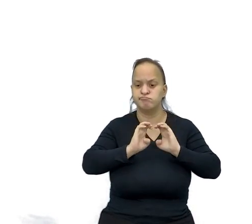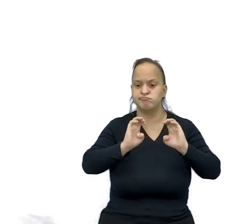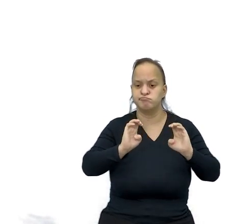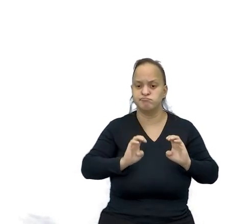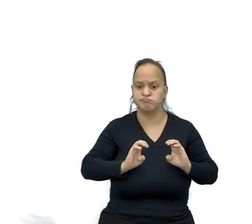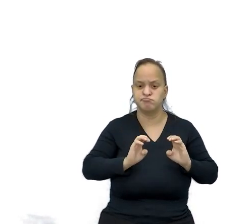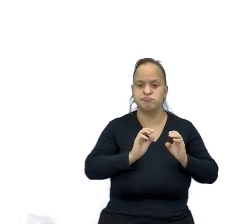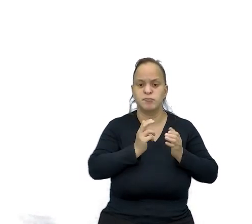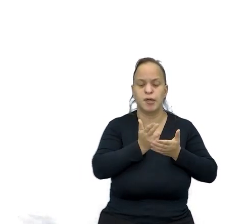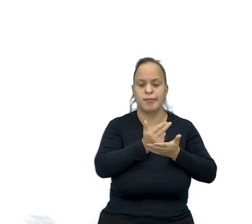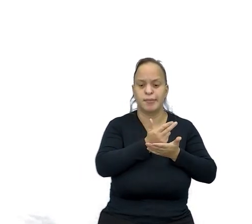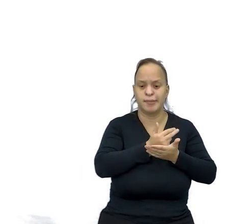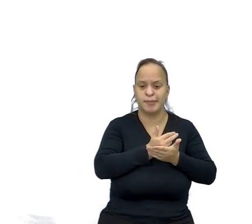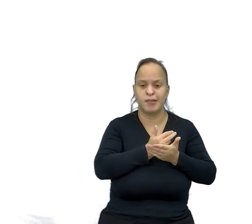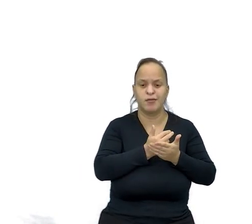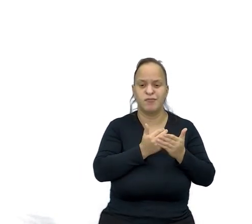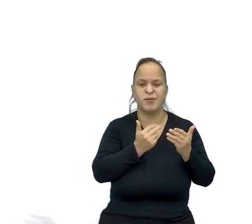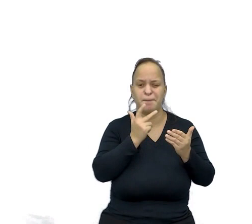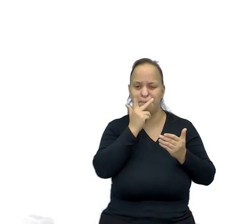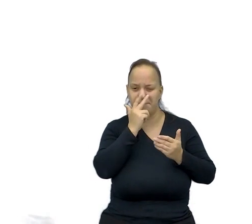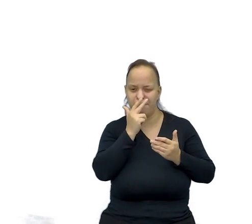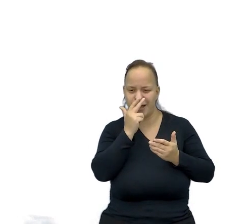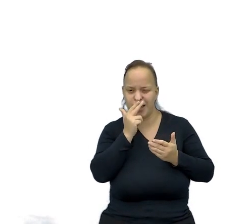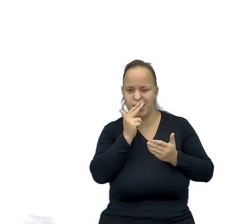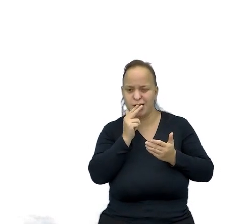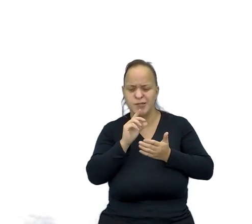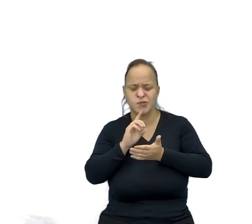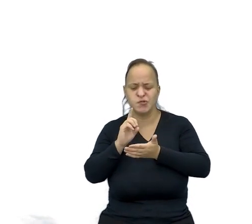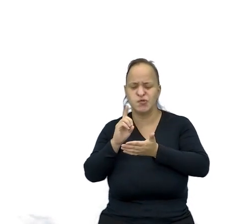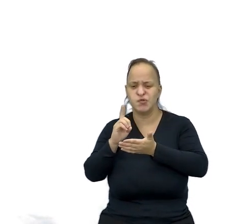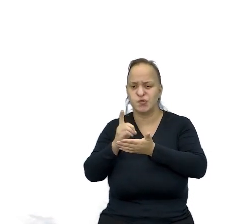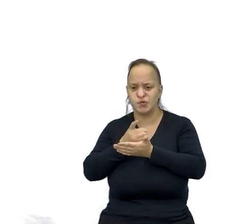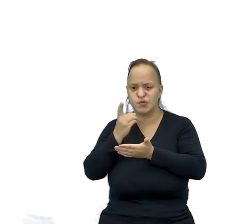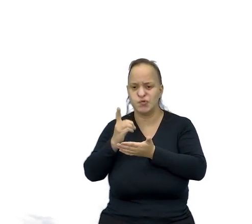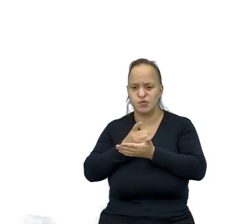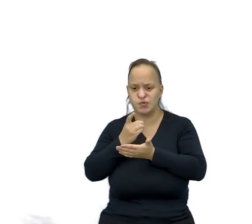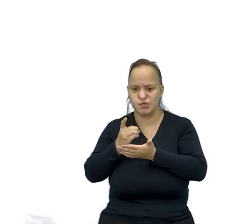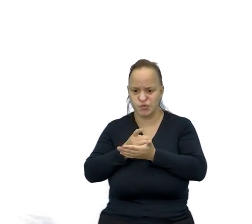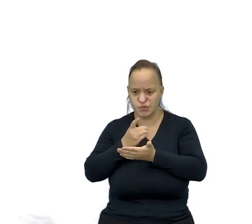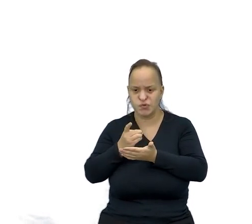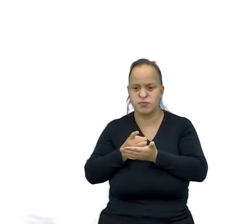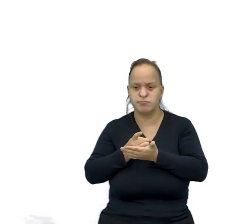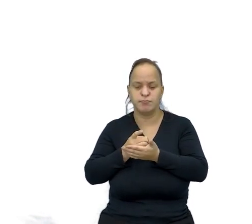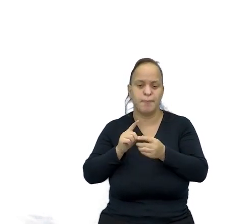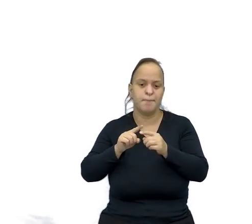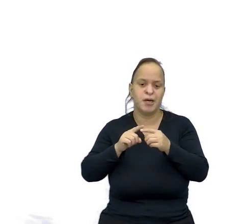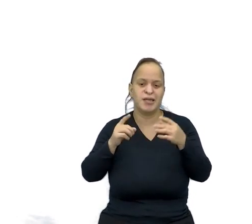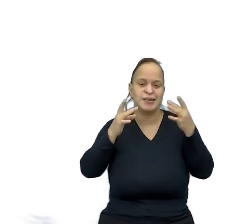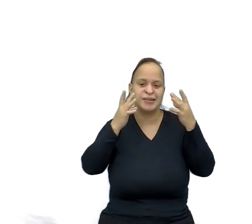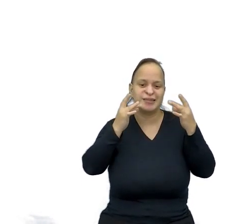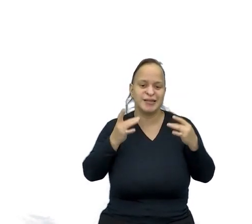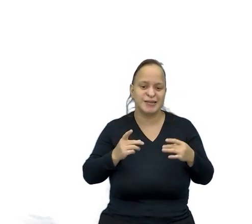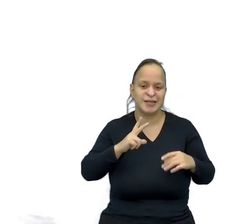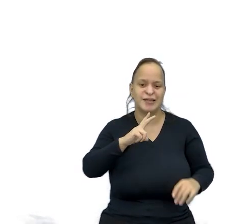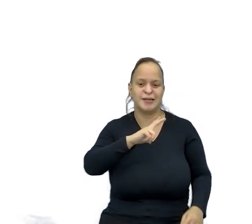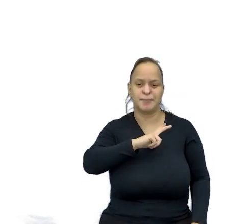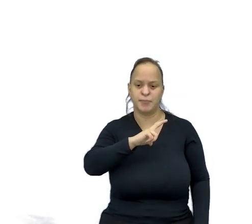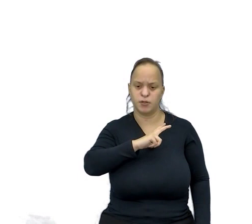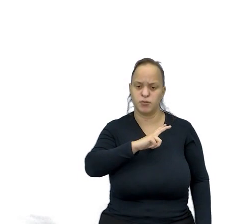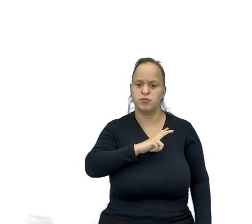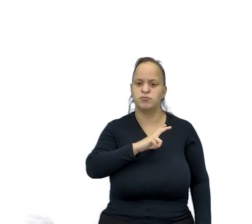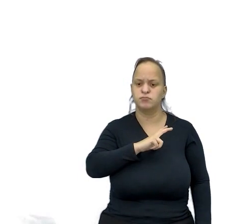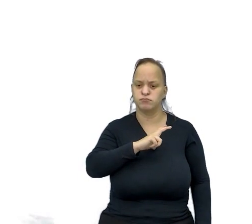diário pessoal, mas aqui vai envolver as particularidades pessoais. E ele pode ser feito, né, um relato